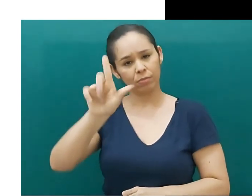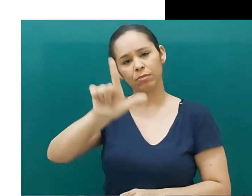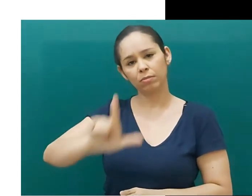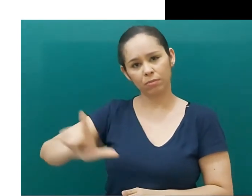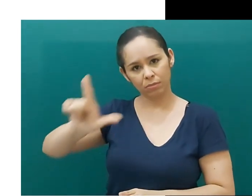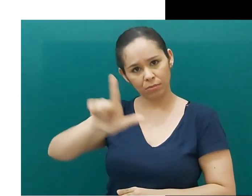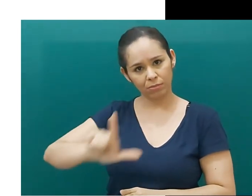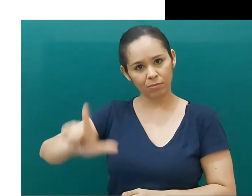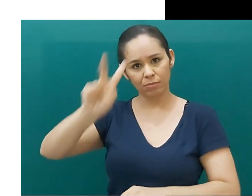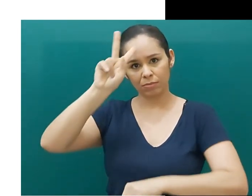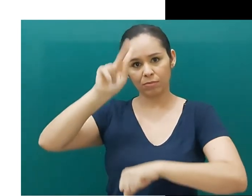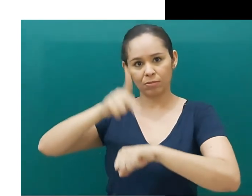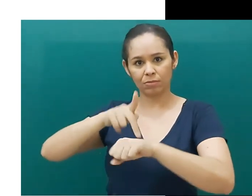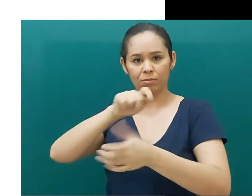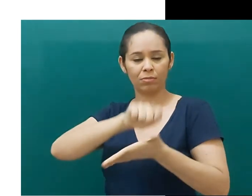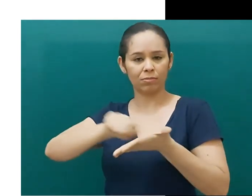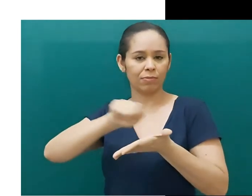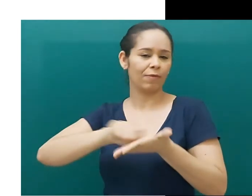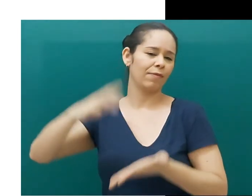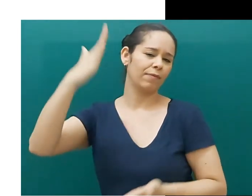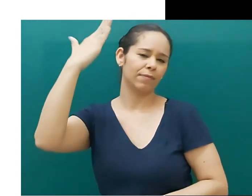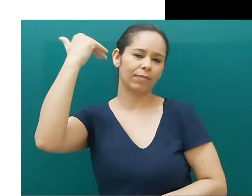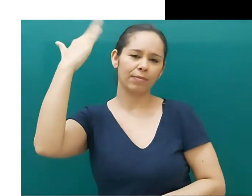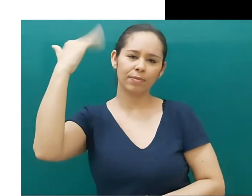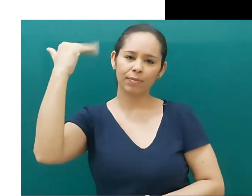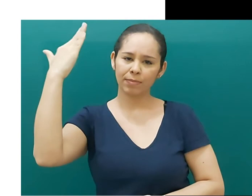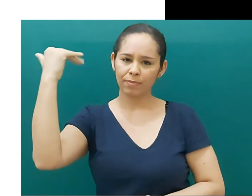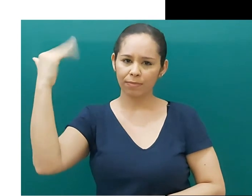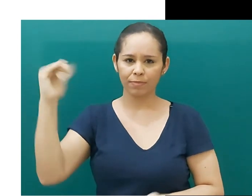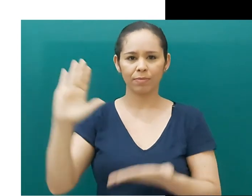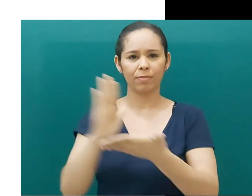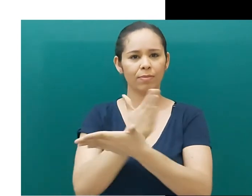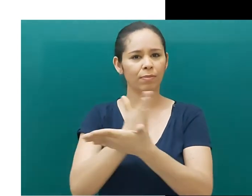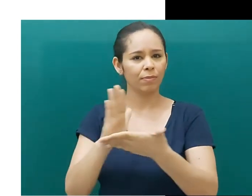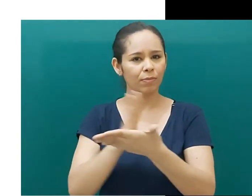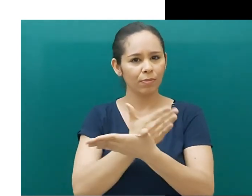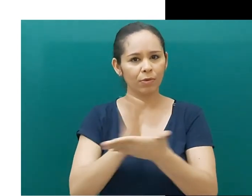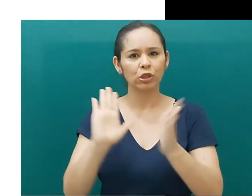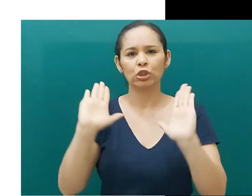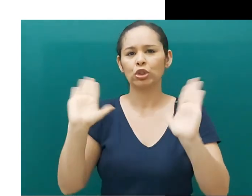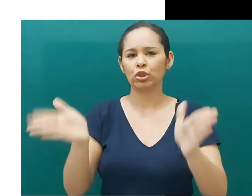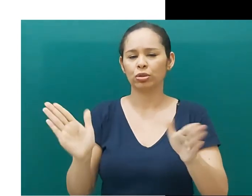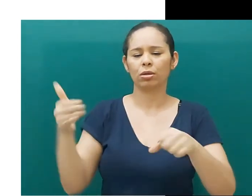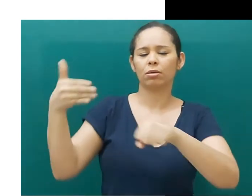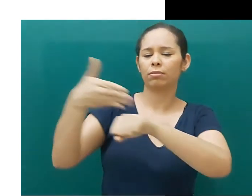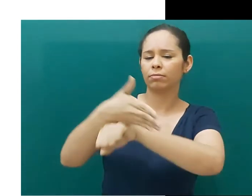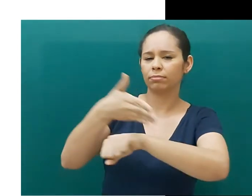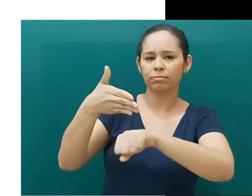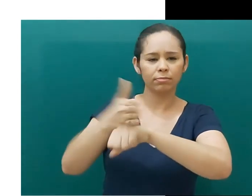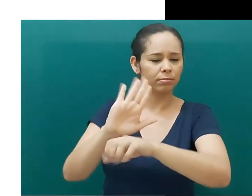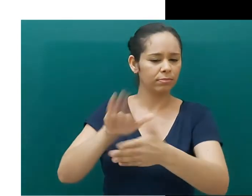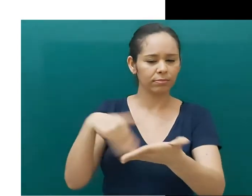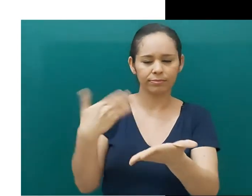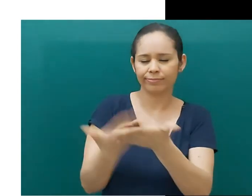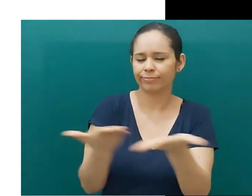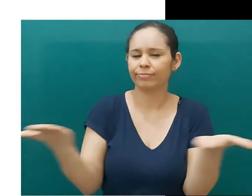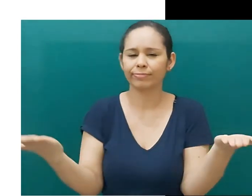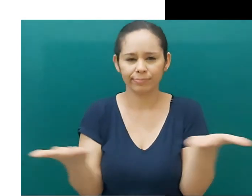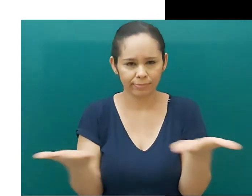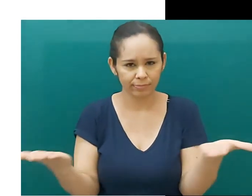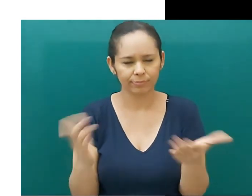literatura da Guiana Francesa, nomes de autores que circularam na região e circulam